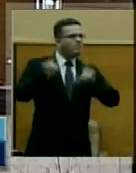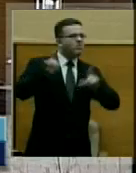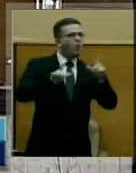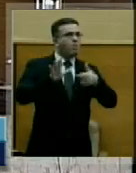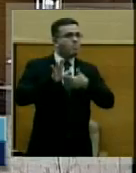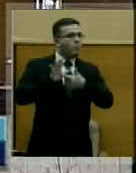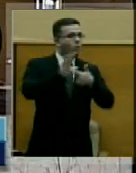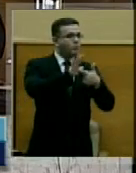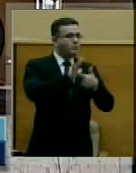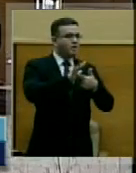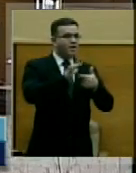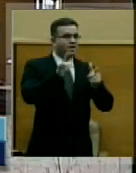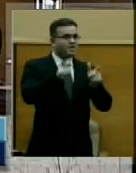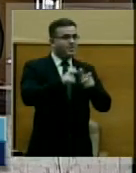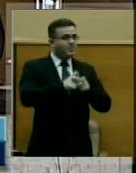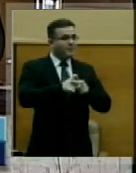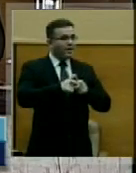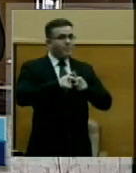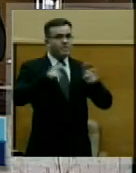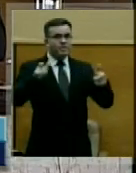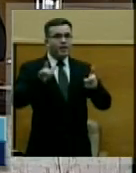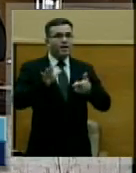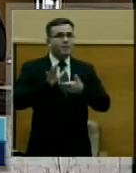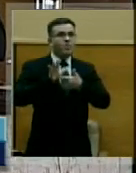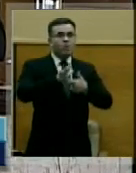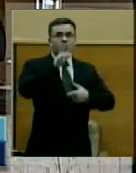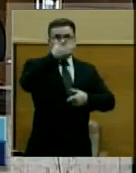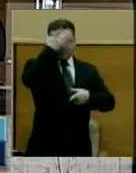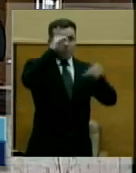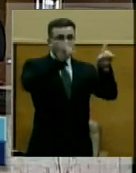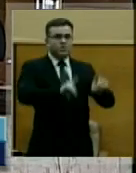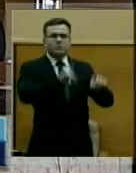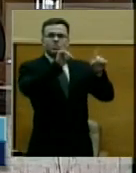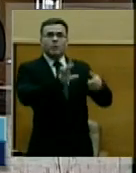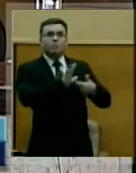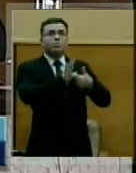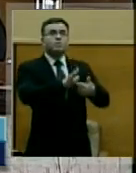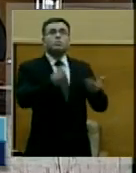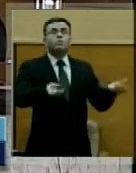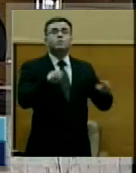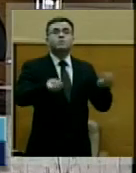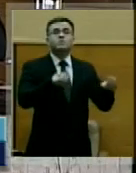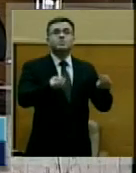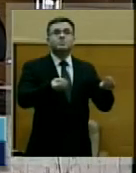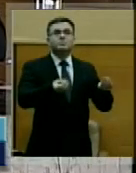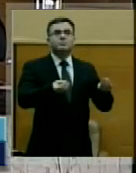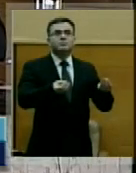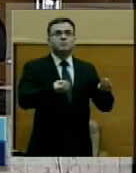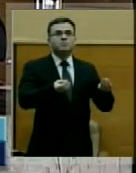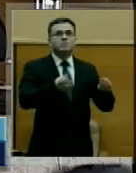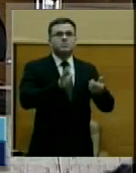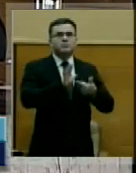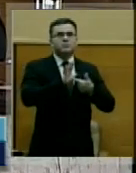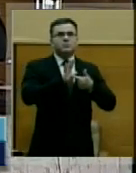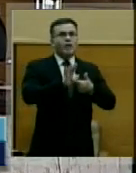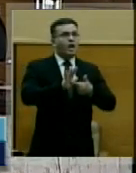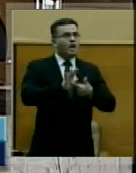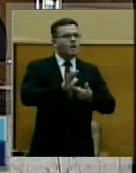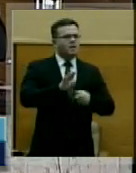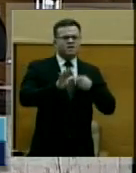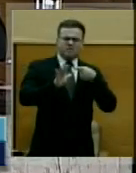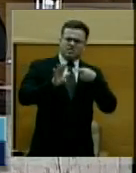reportagens e menções a respeito dessas pessoas vem permeadas pelos chamados discursos de